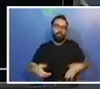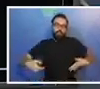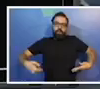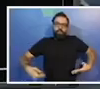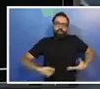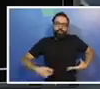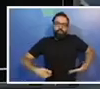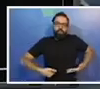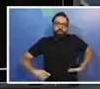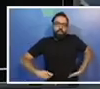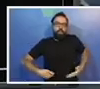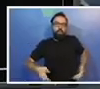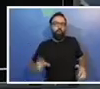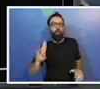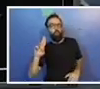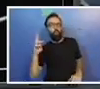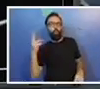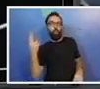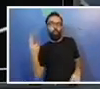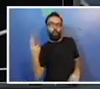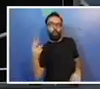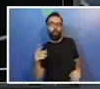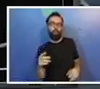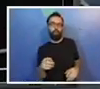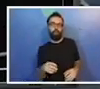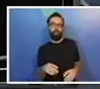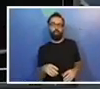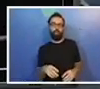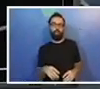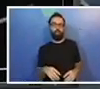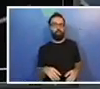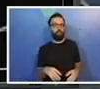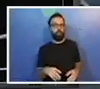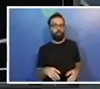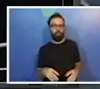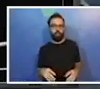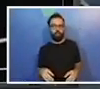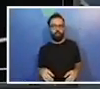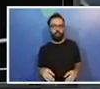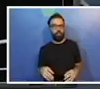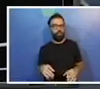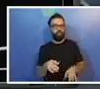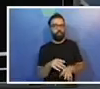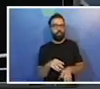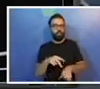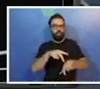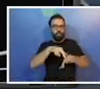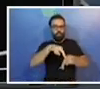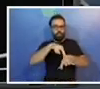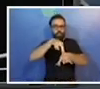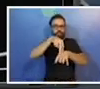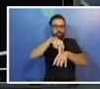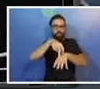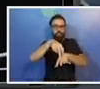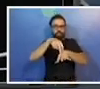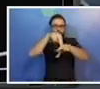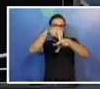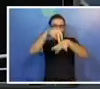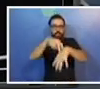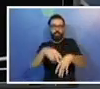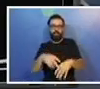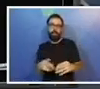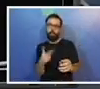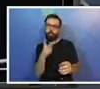acham alimento, ou porque na hora que eles veem assim a sombra da pessoa nadando lá em cima, eles estão